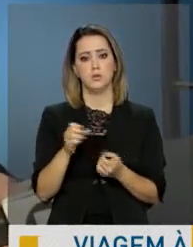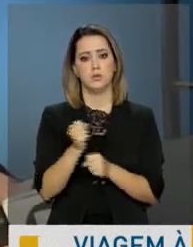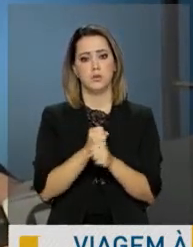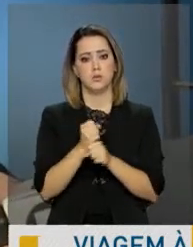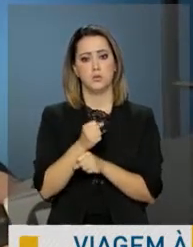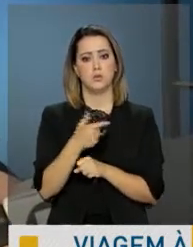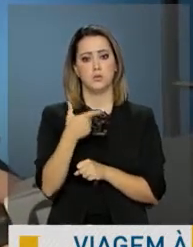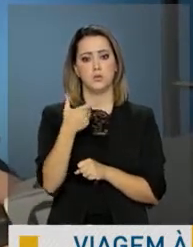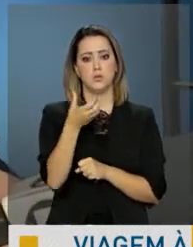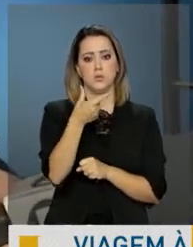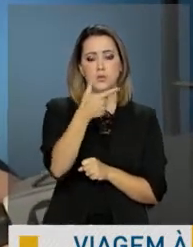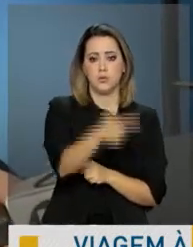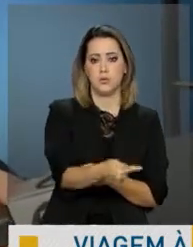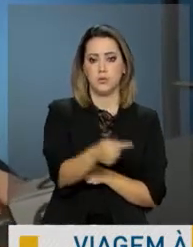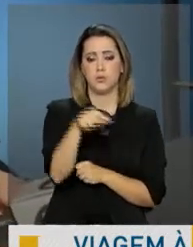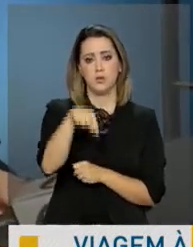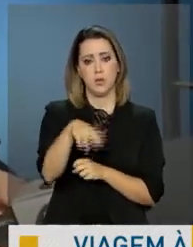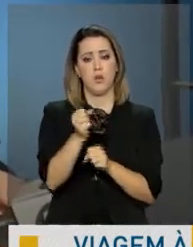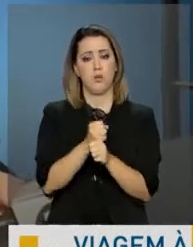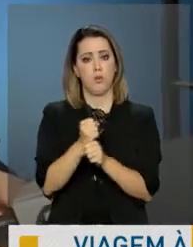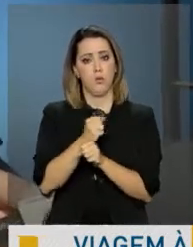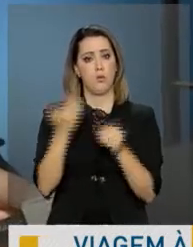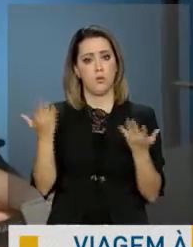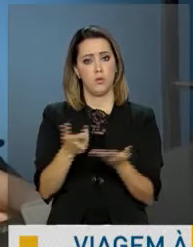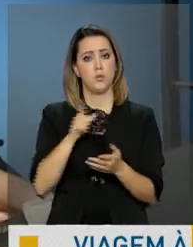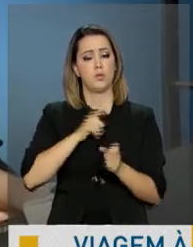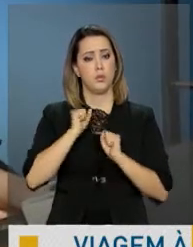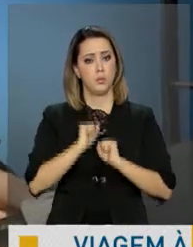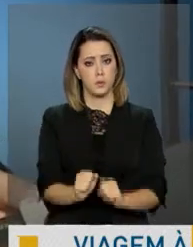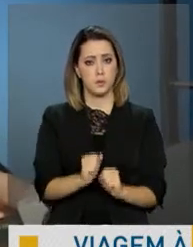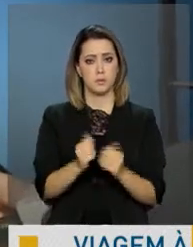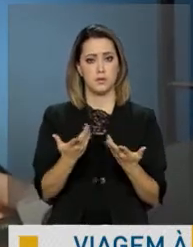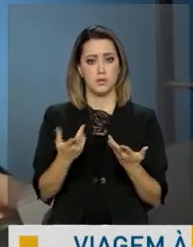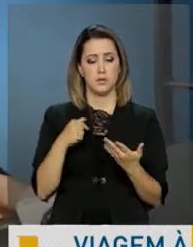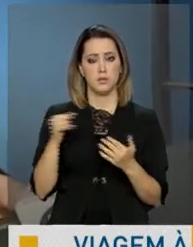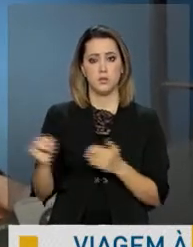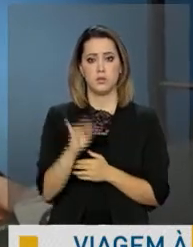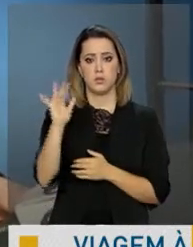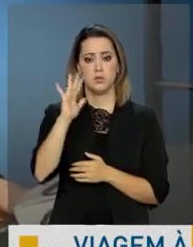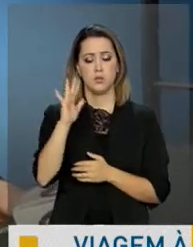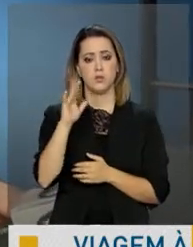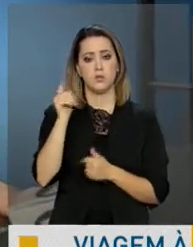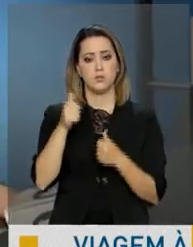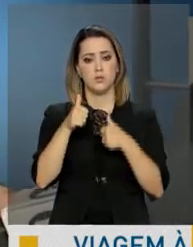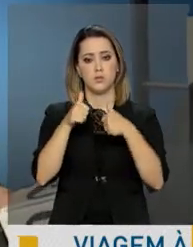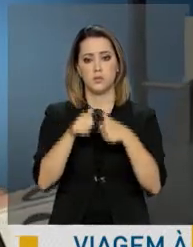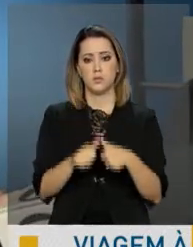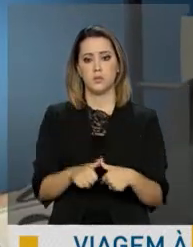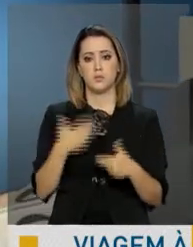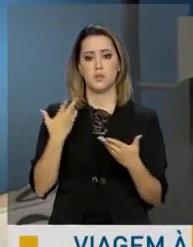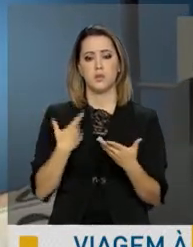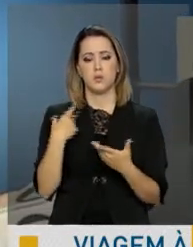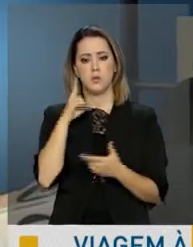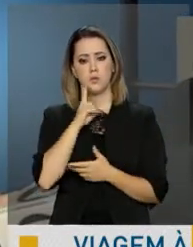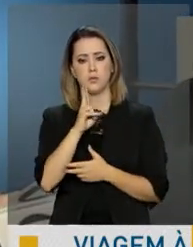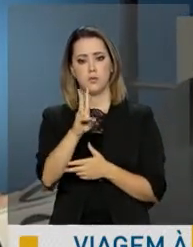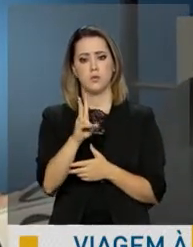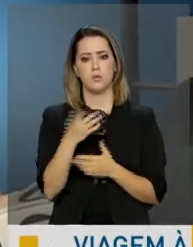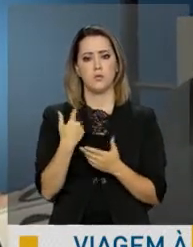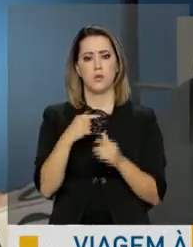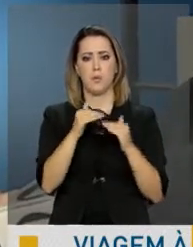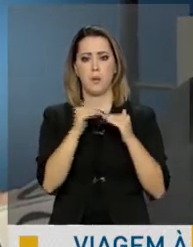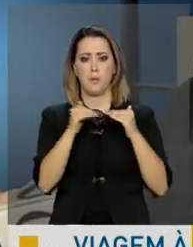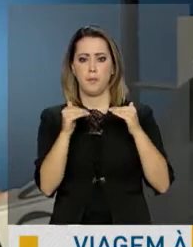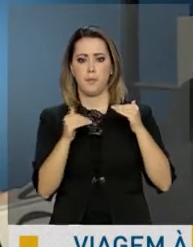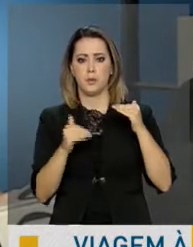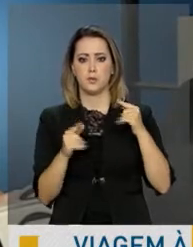de 2017, nesse momento, quando há espaço ainda na inflação, que está com previsão de bem abaixo